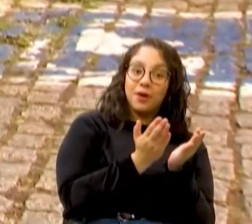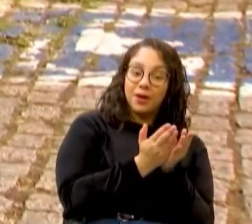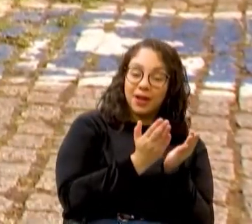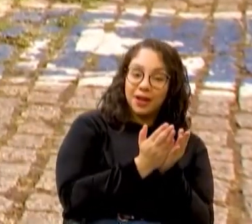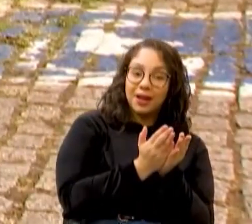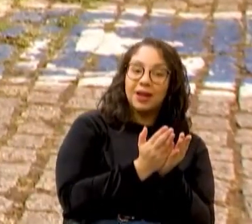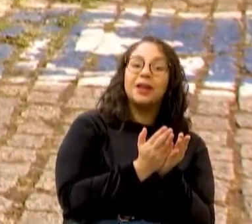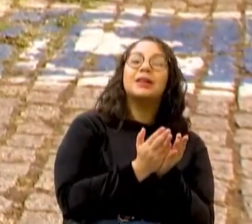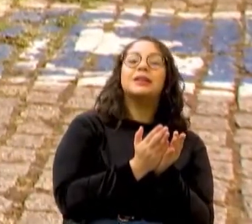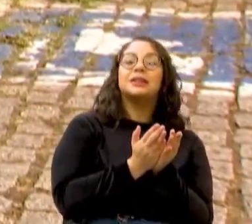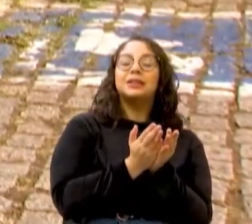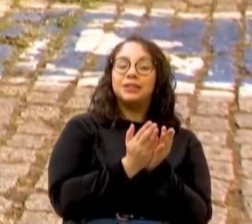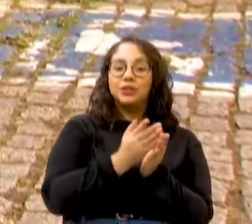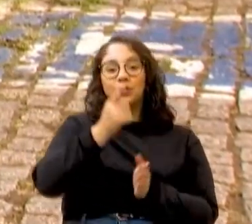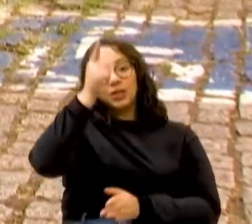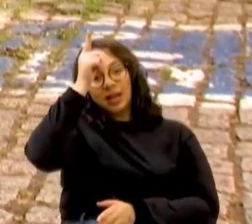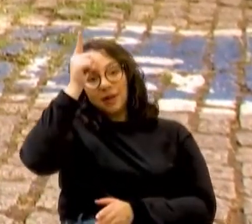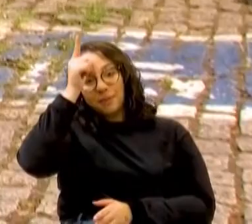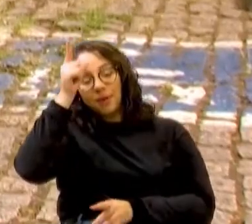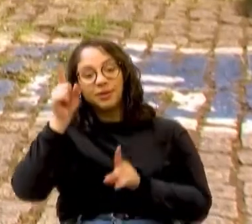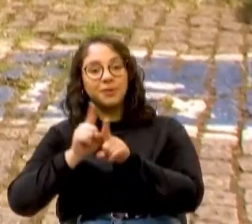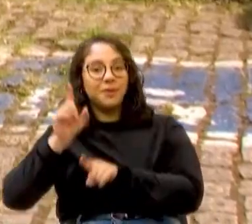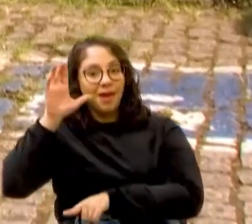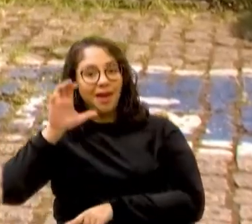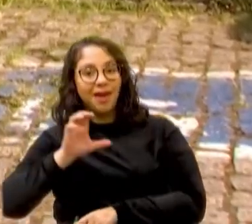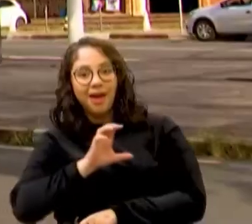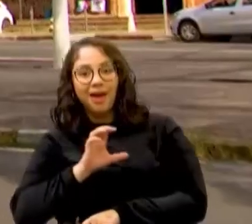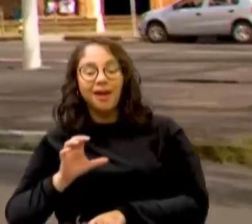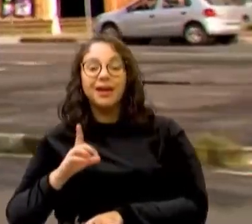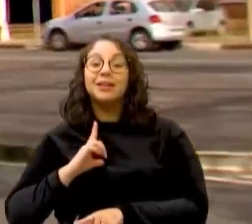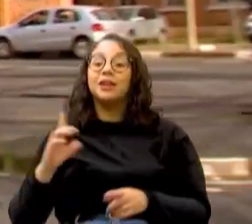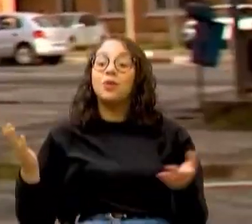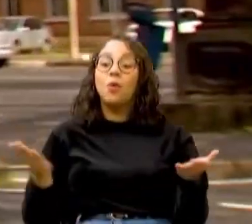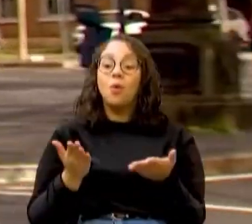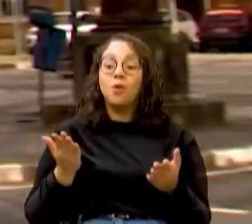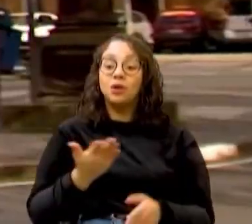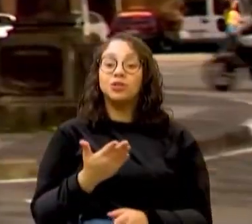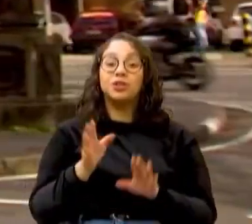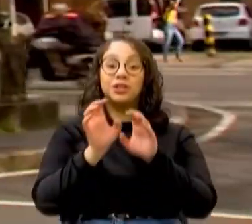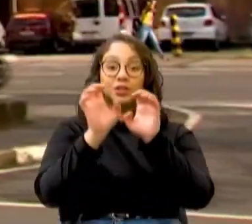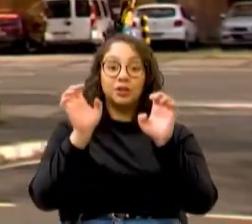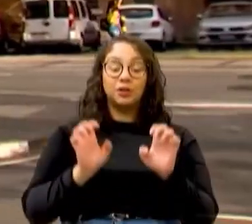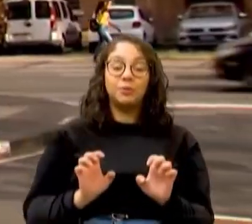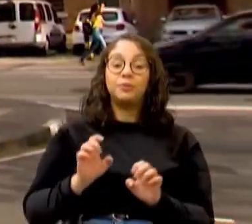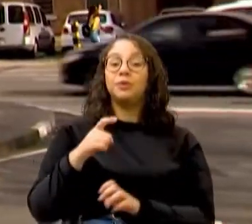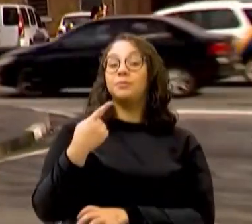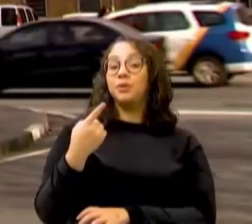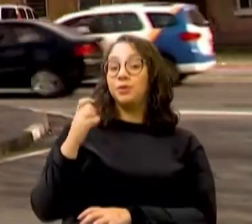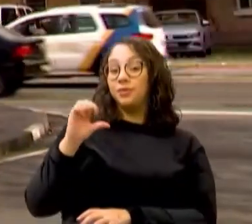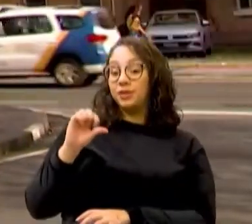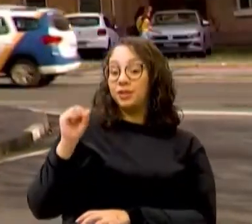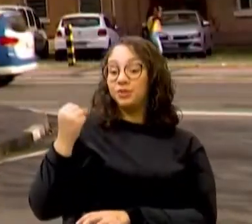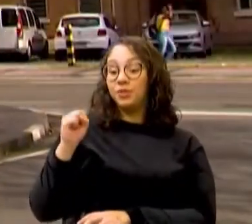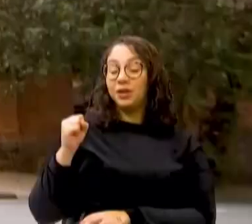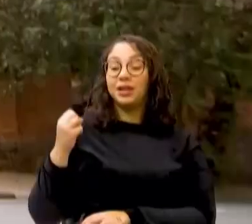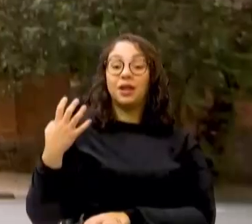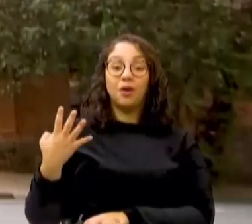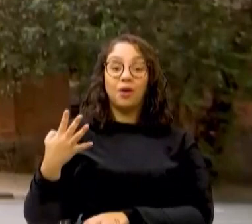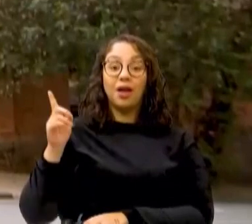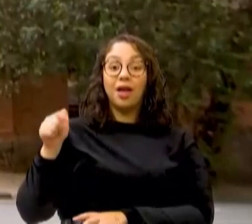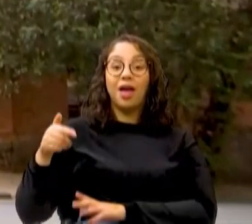alemães do Santíssimo Sacramento hoje essa estrutura já existe desde 1884